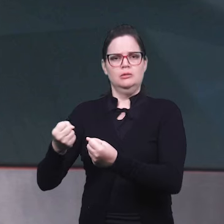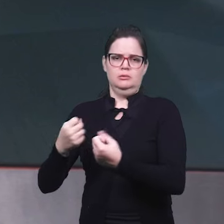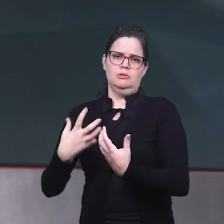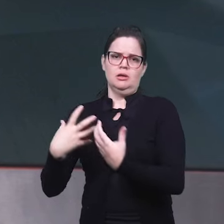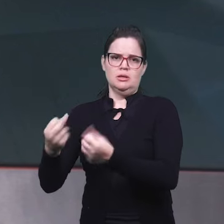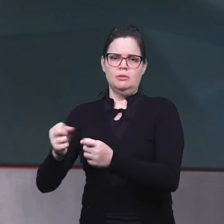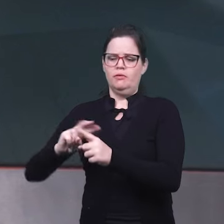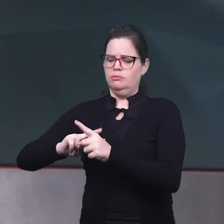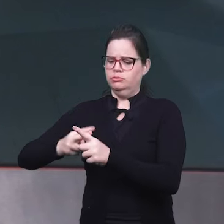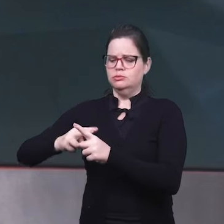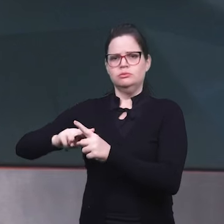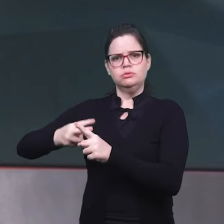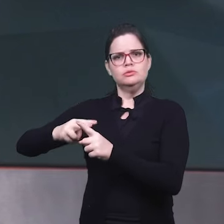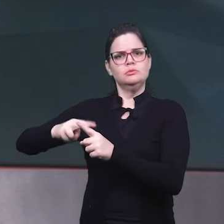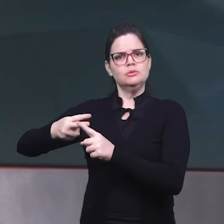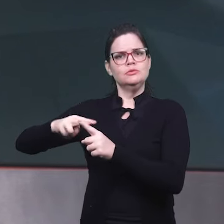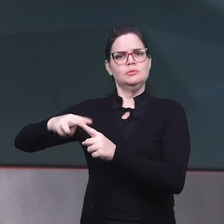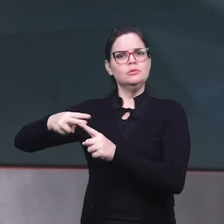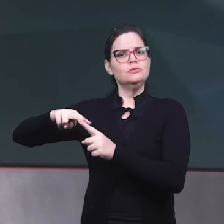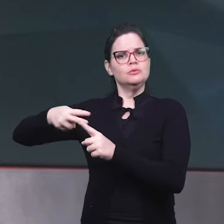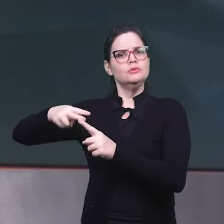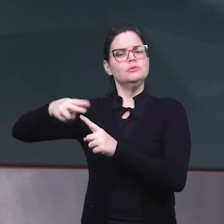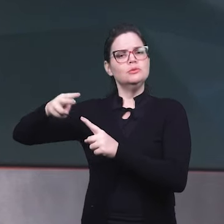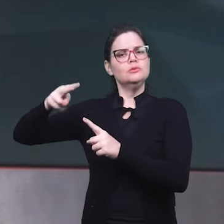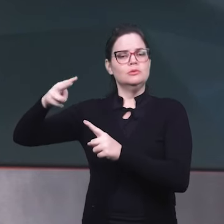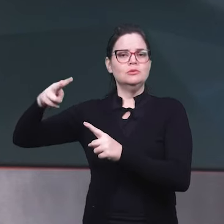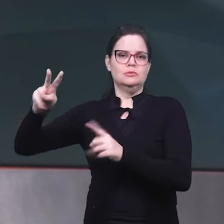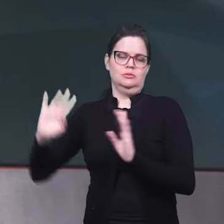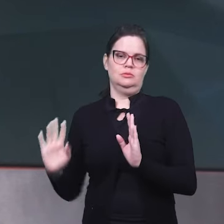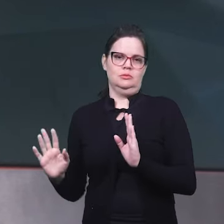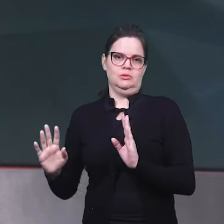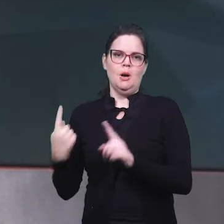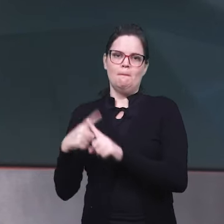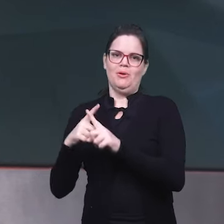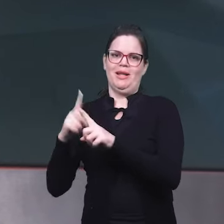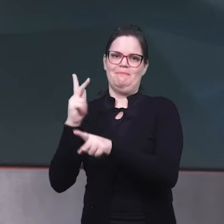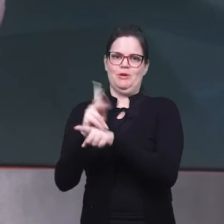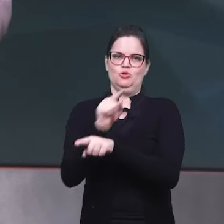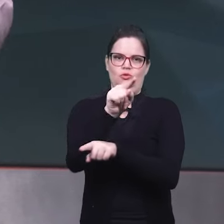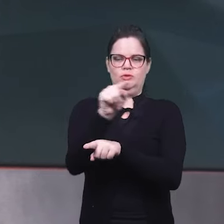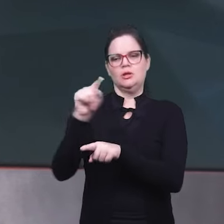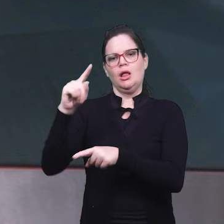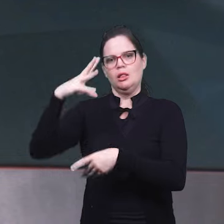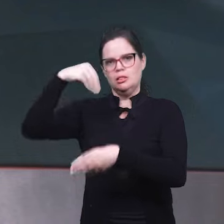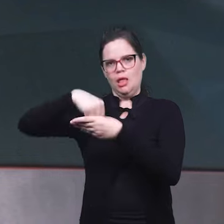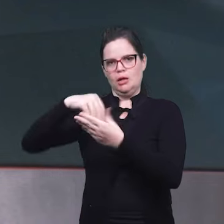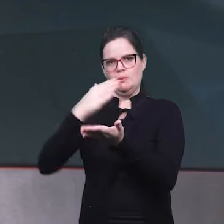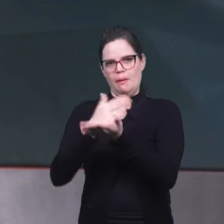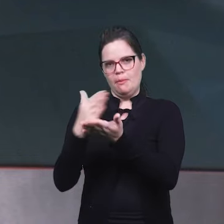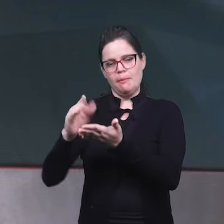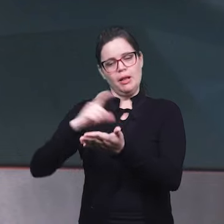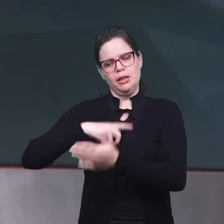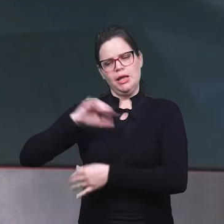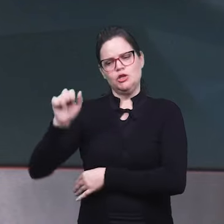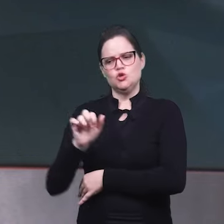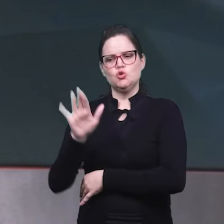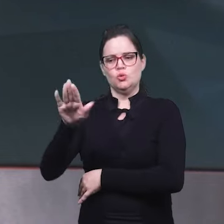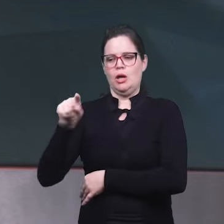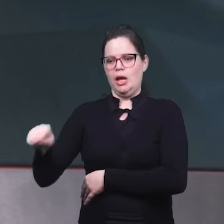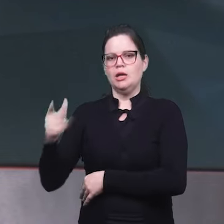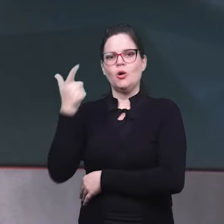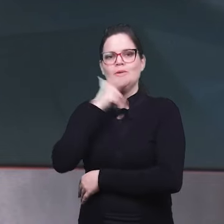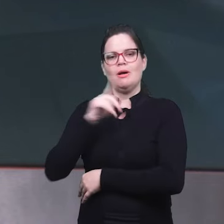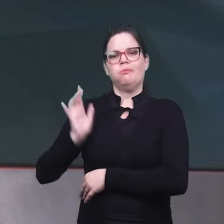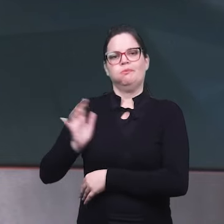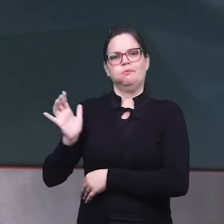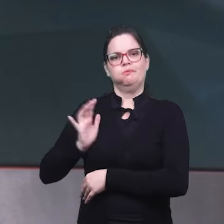dinheiro que ele te disponibilizou. Então, ele está ficando mais rico, o dinheiro dele está